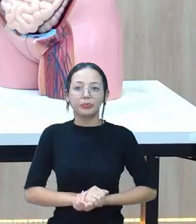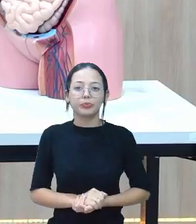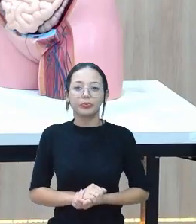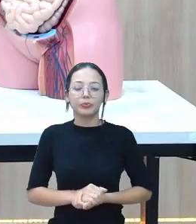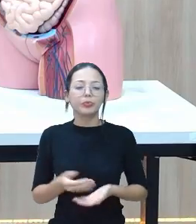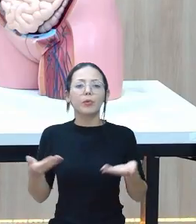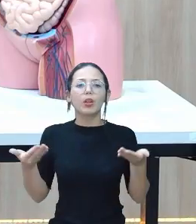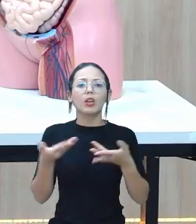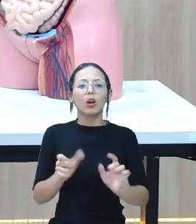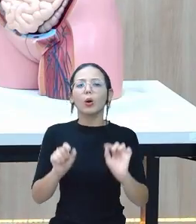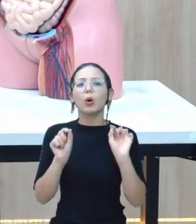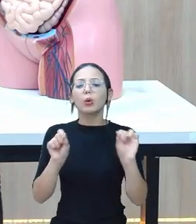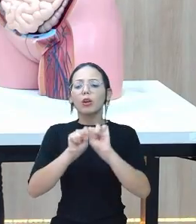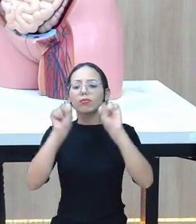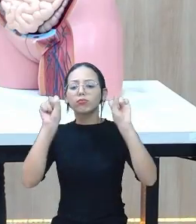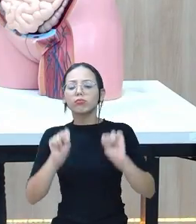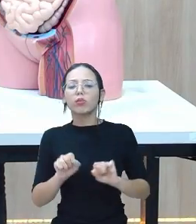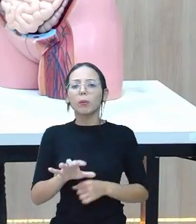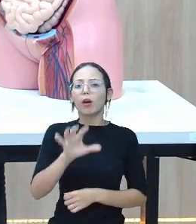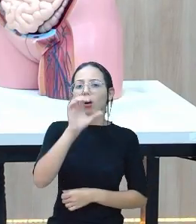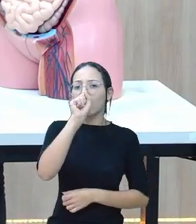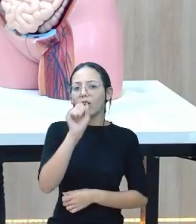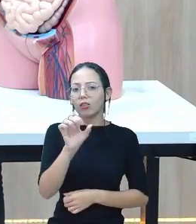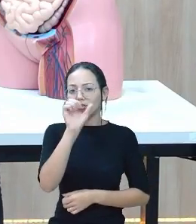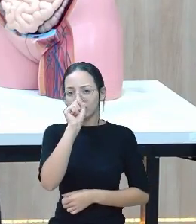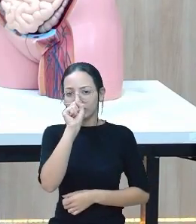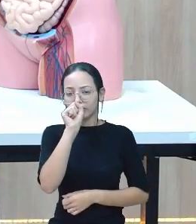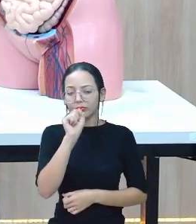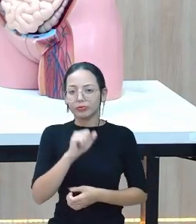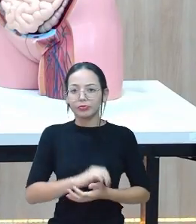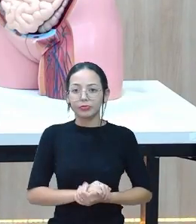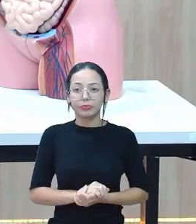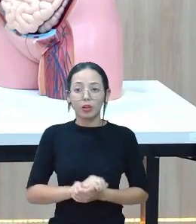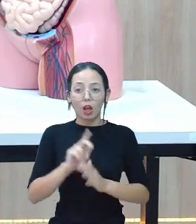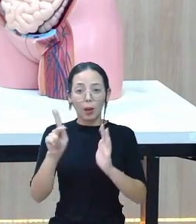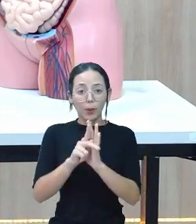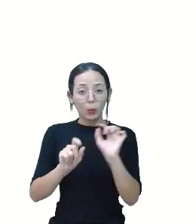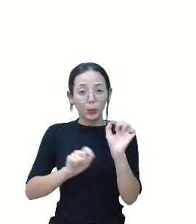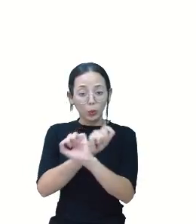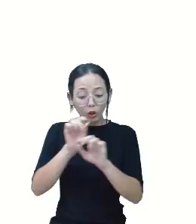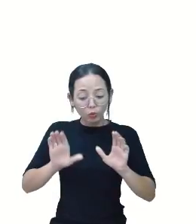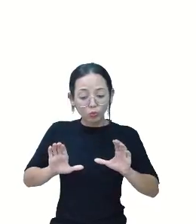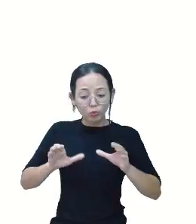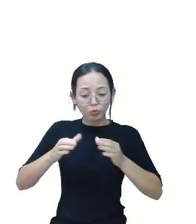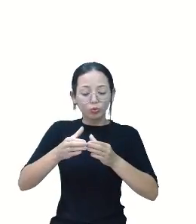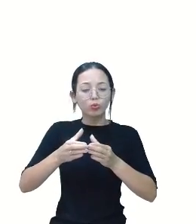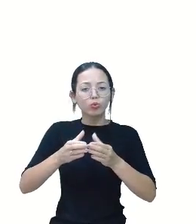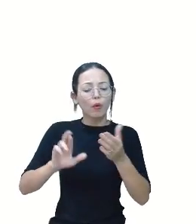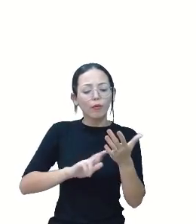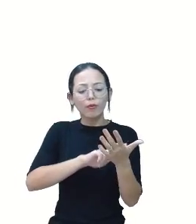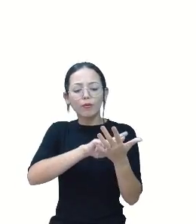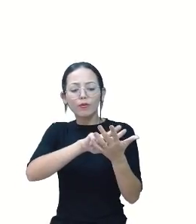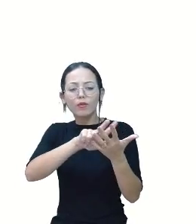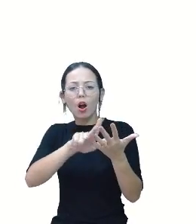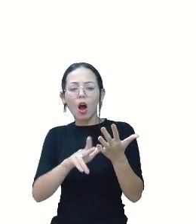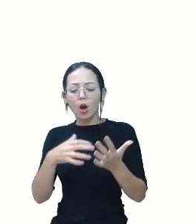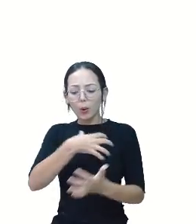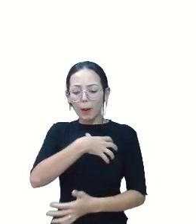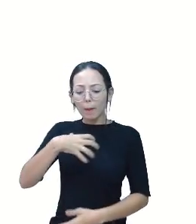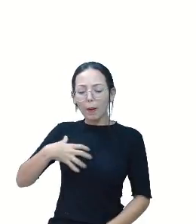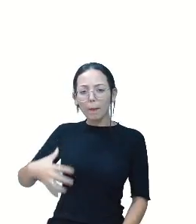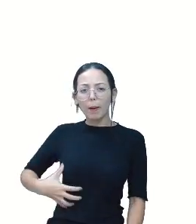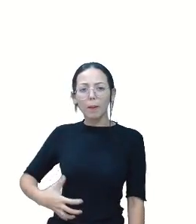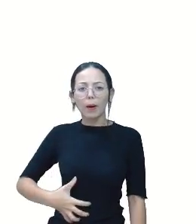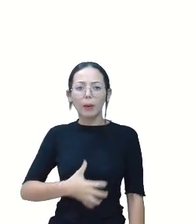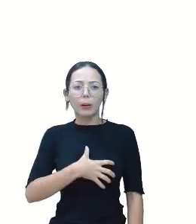E agora o nosso sistema respiratório. É um conjunto dos órgãos responsáveis